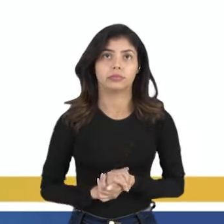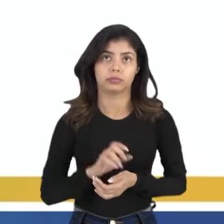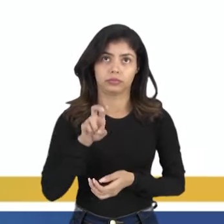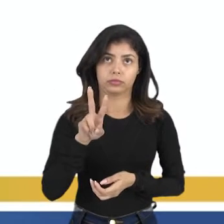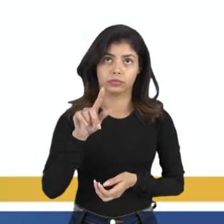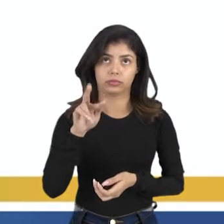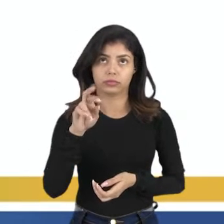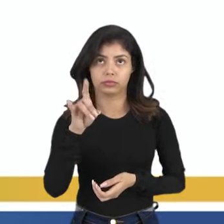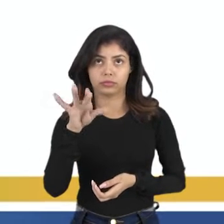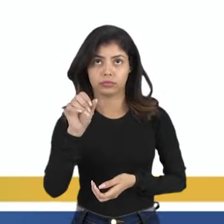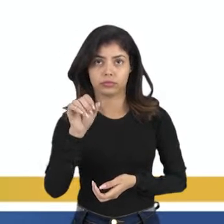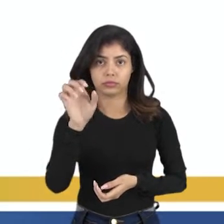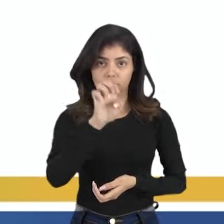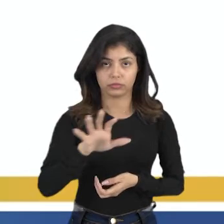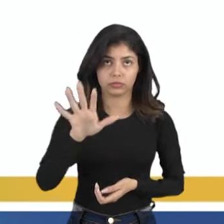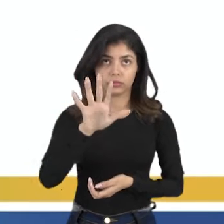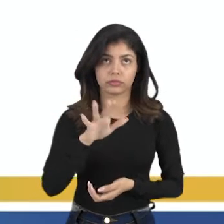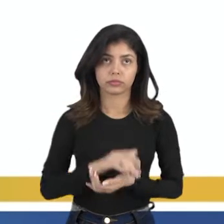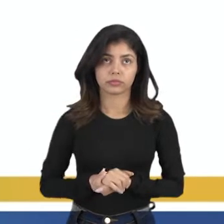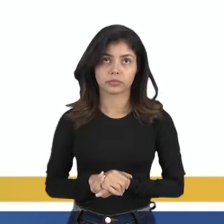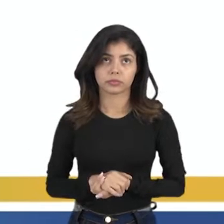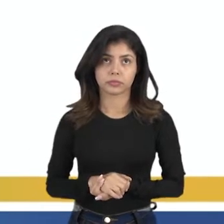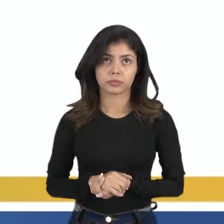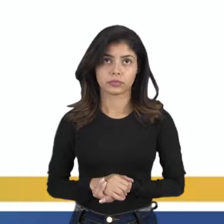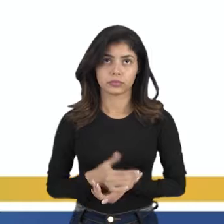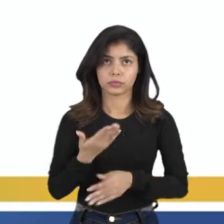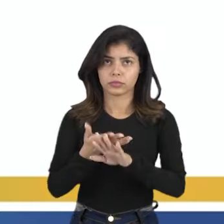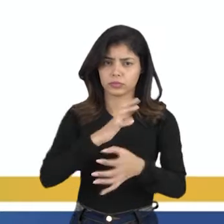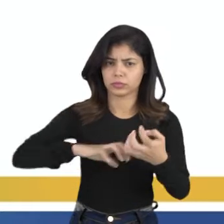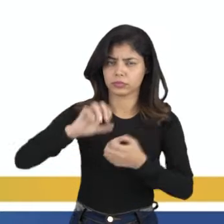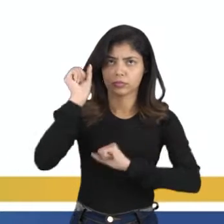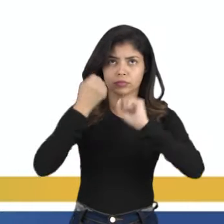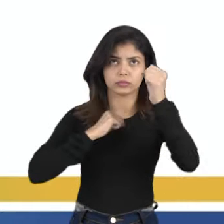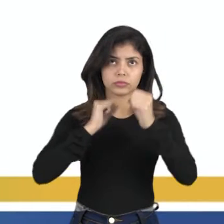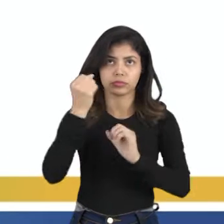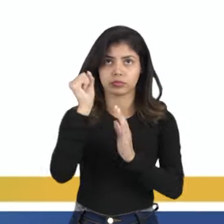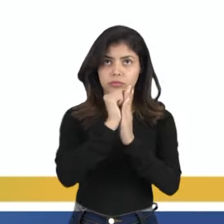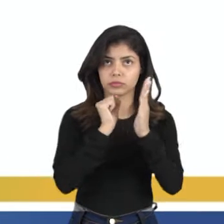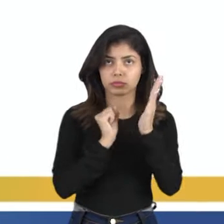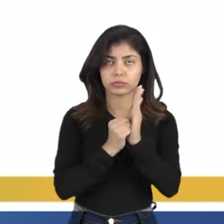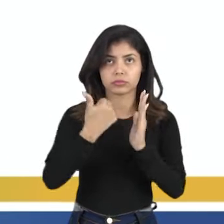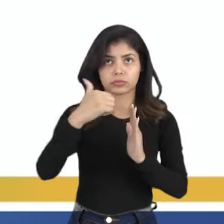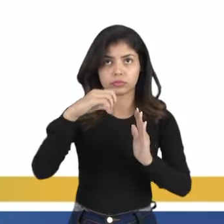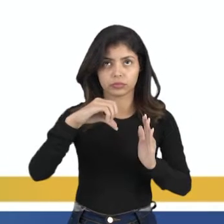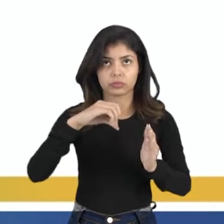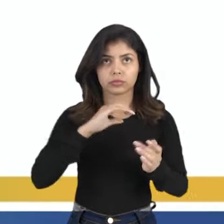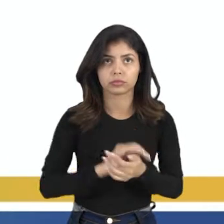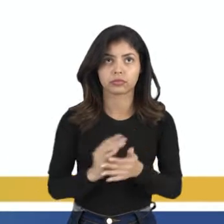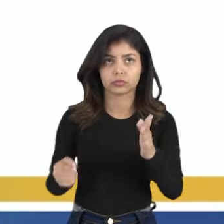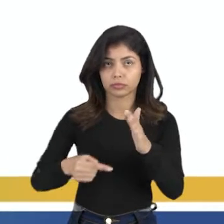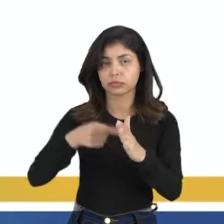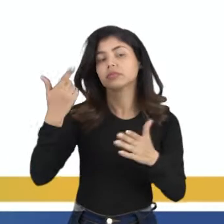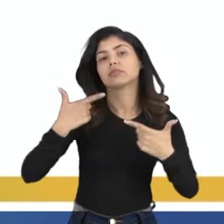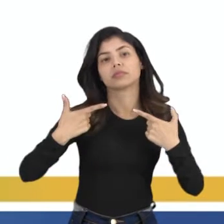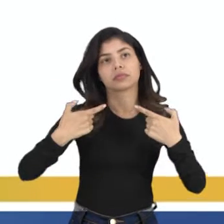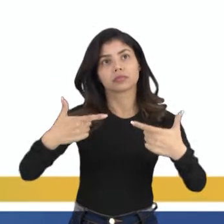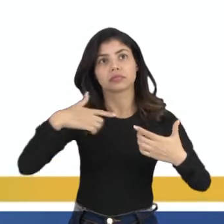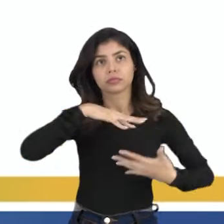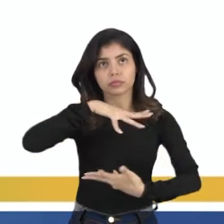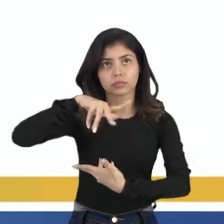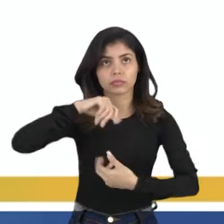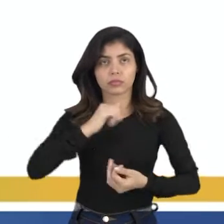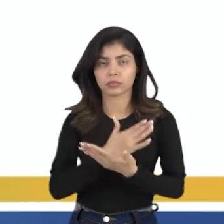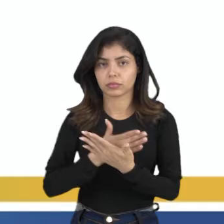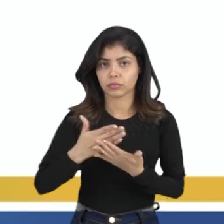das vanguardas europeias. Com o advento da Revolução Industrial no século XIX e da